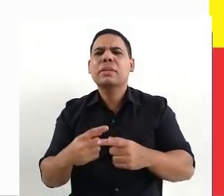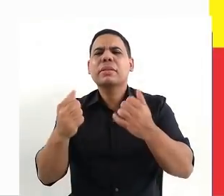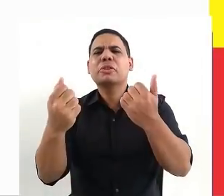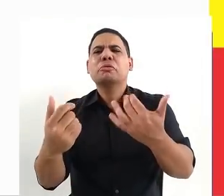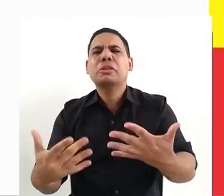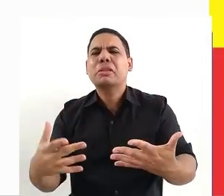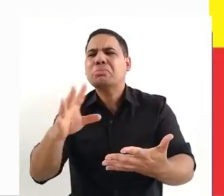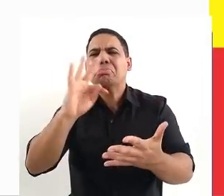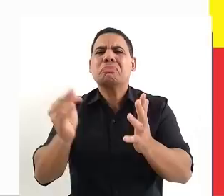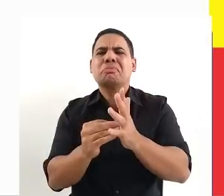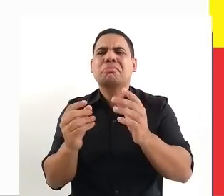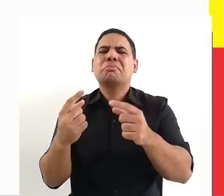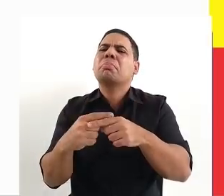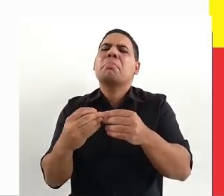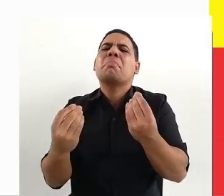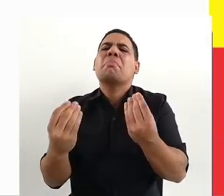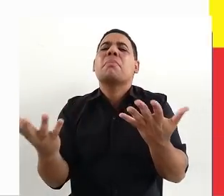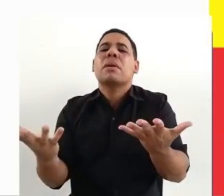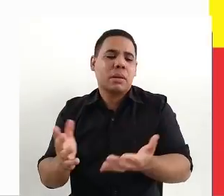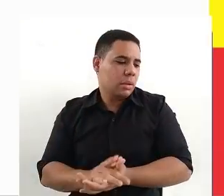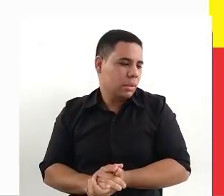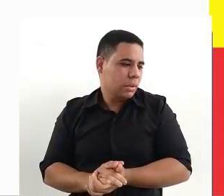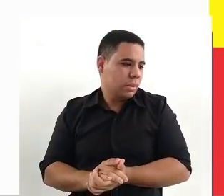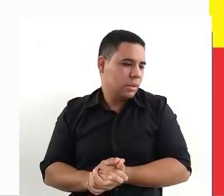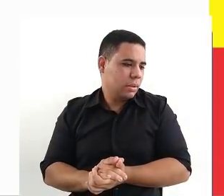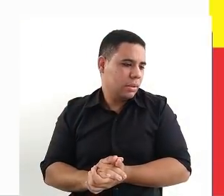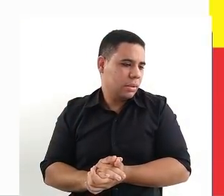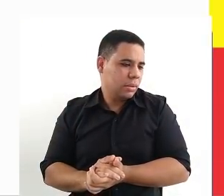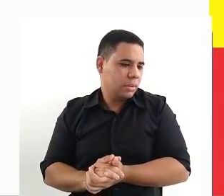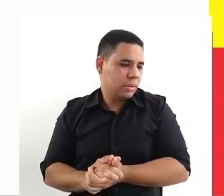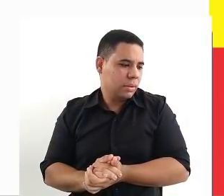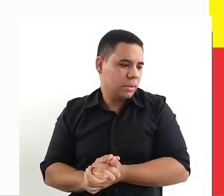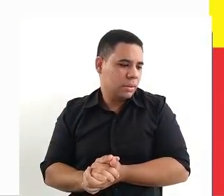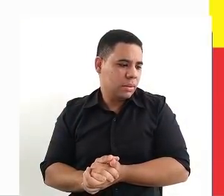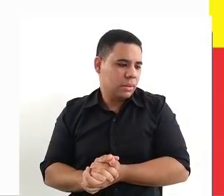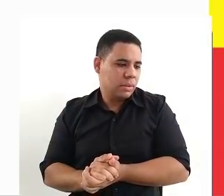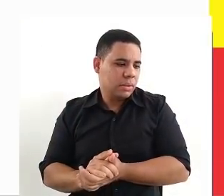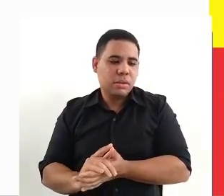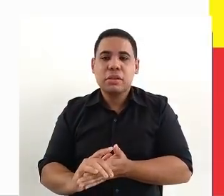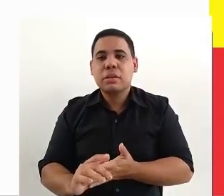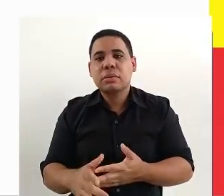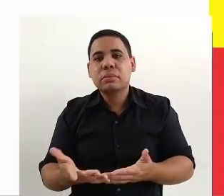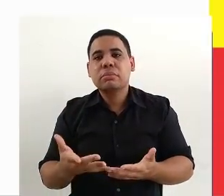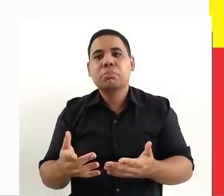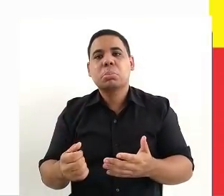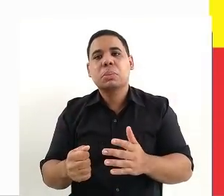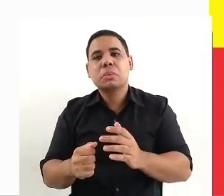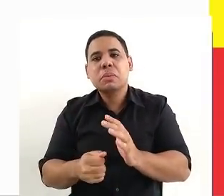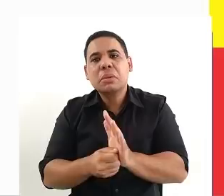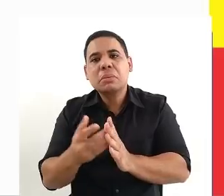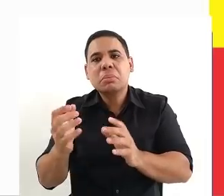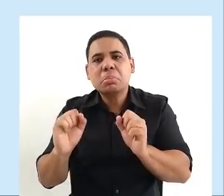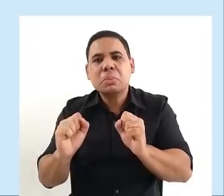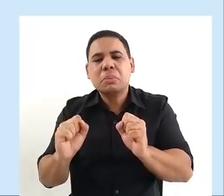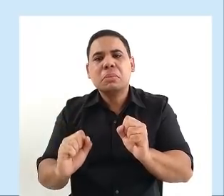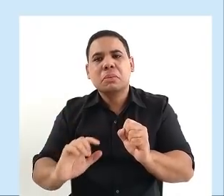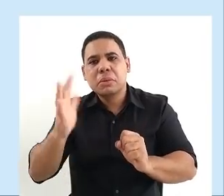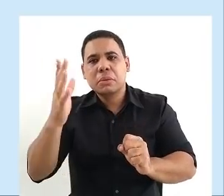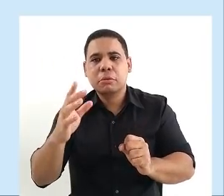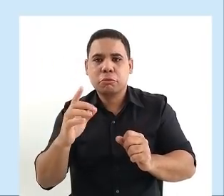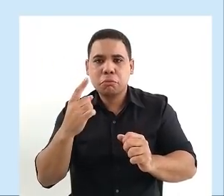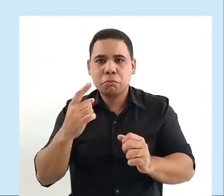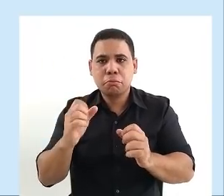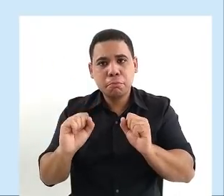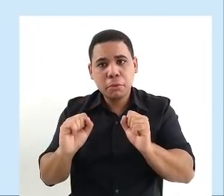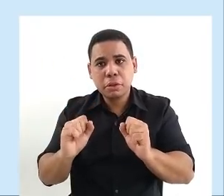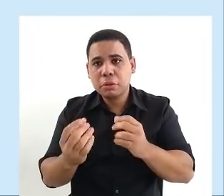começar um jogo de futebol. Depender de quem escolhe cara ou coroa, o time começa com a bola ou não. Isso